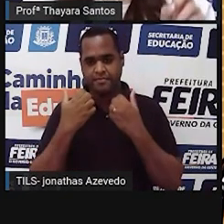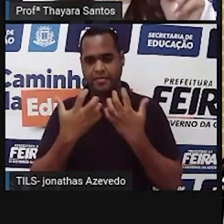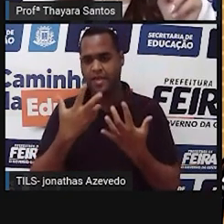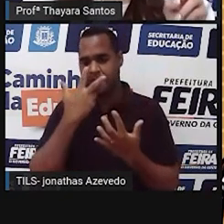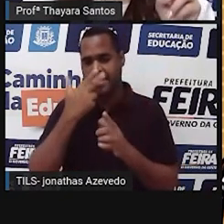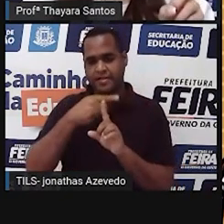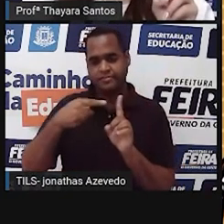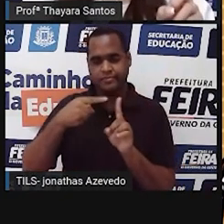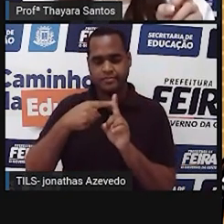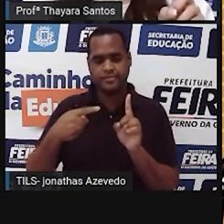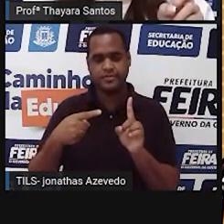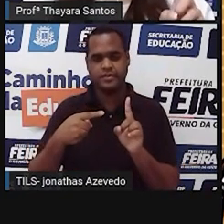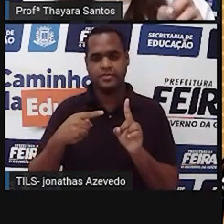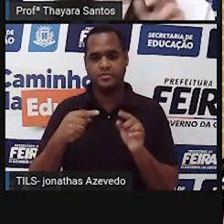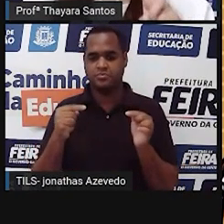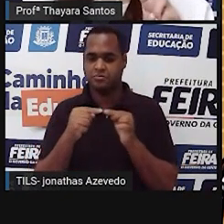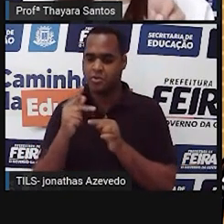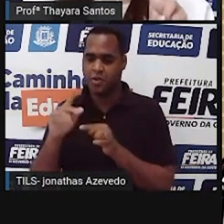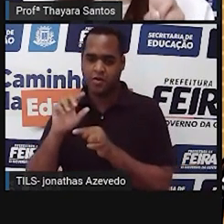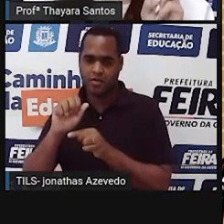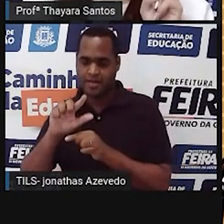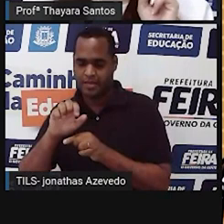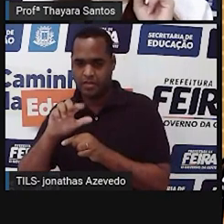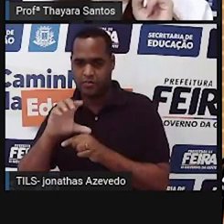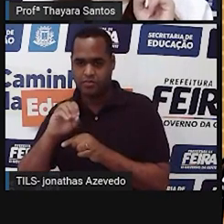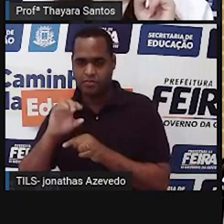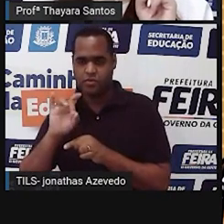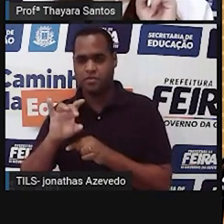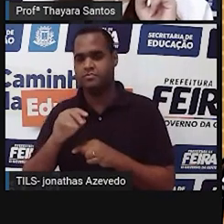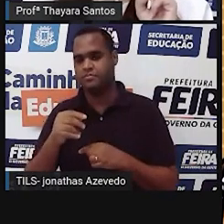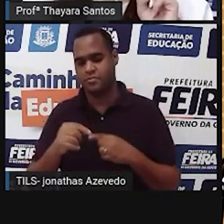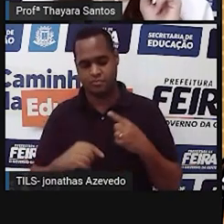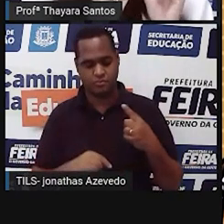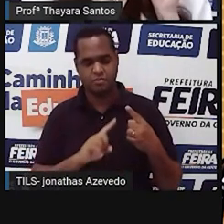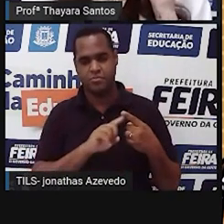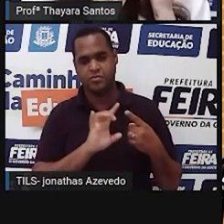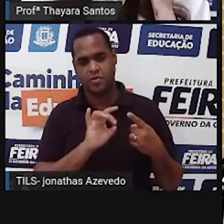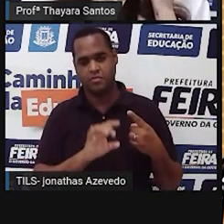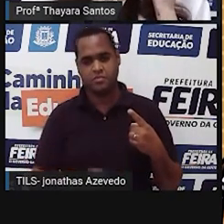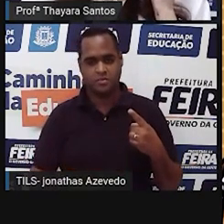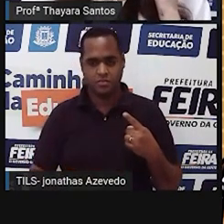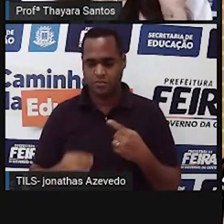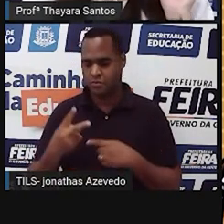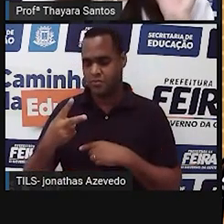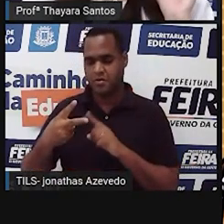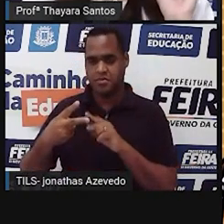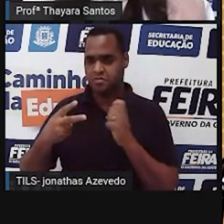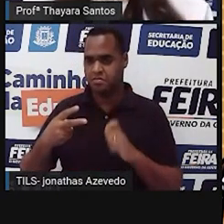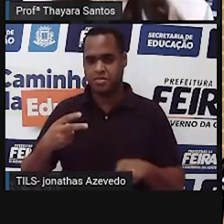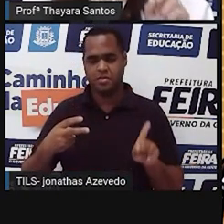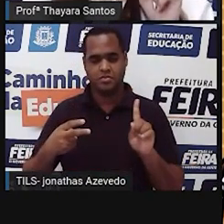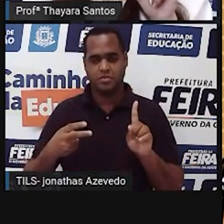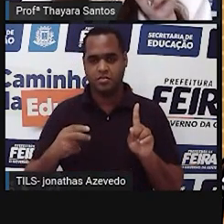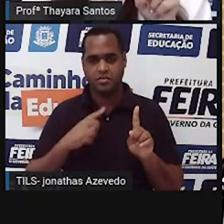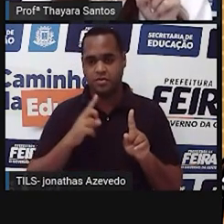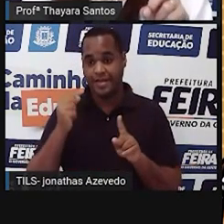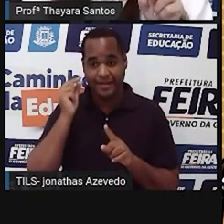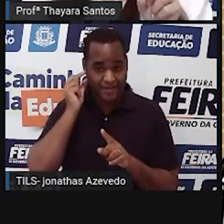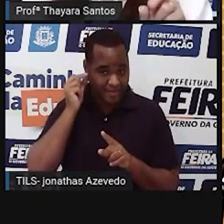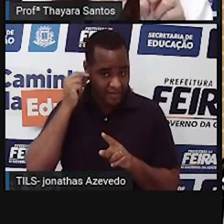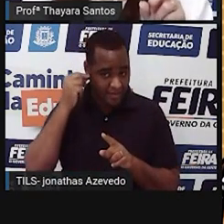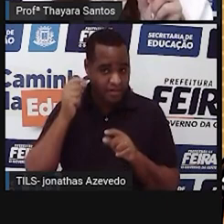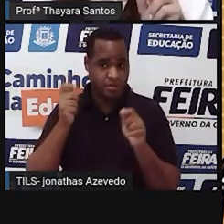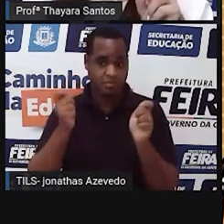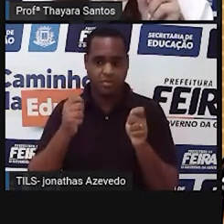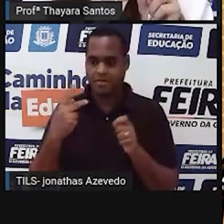só precisa ter vindo um alelo dele, não precisa ter dois, como o exemplo que eu dei. Quem tem um lóbulo da orelha separado, quer dizer que ela tem pelo